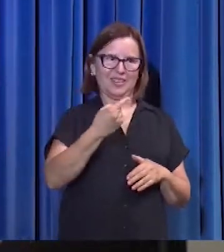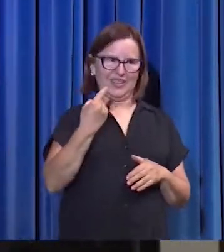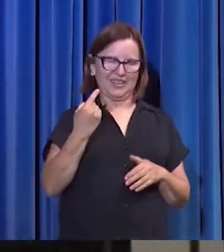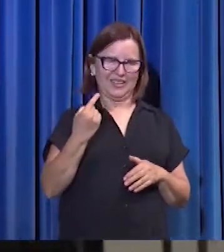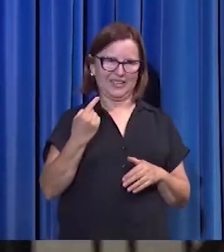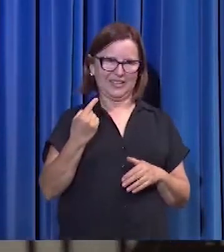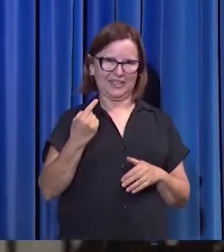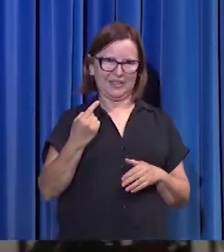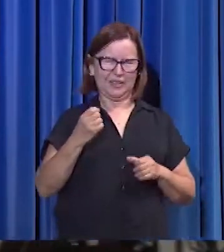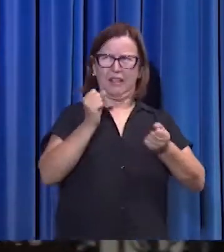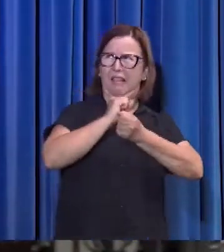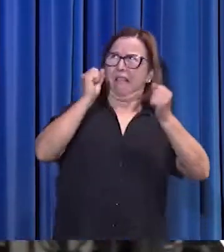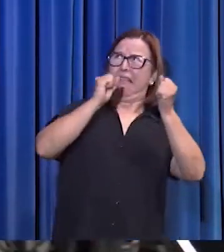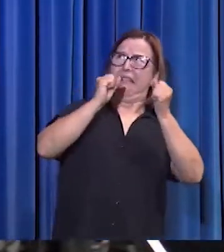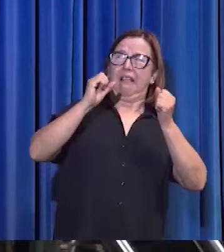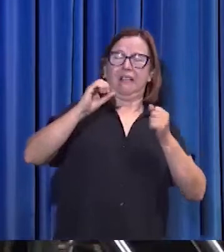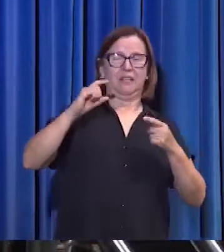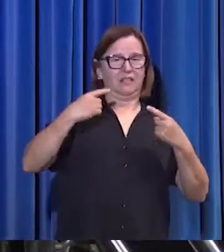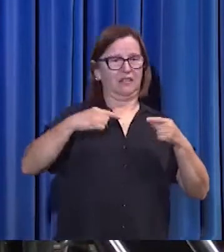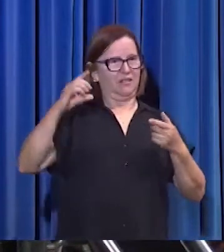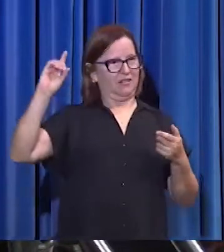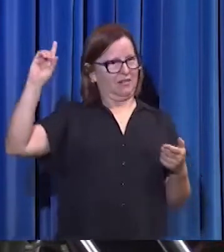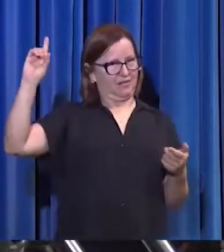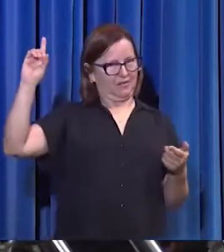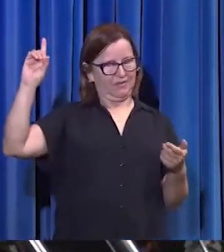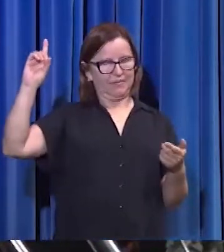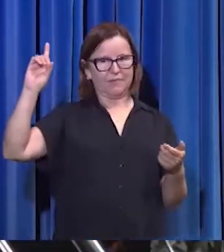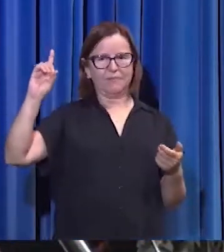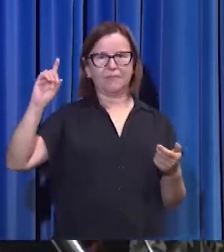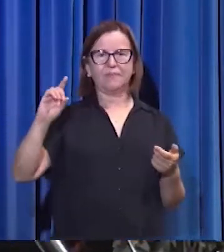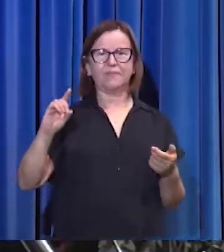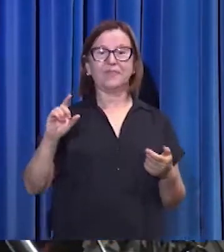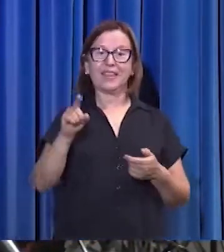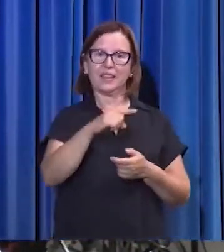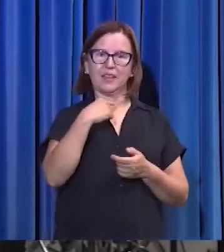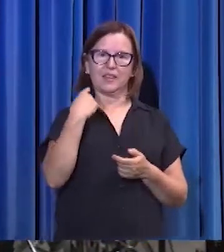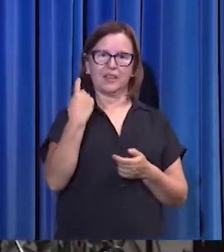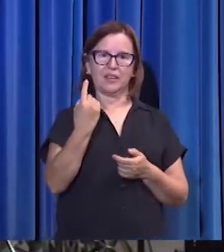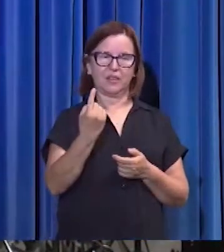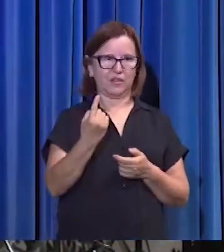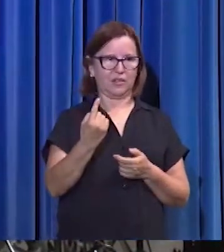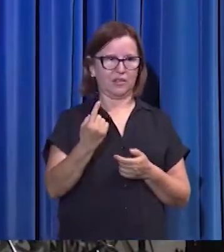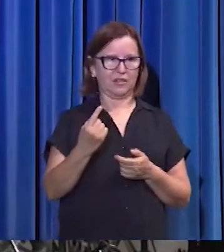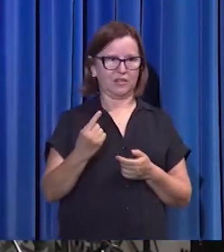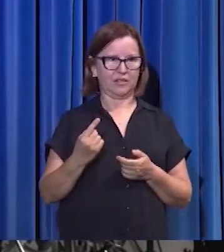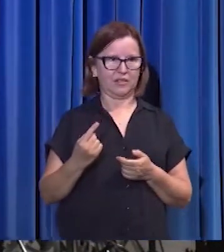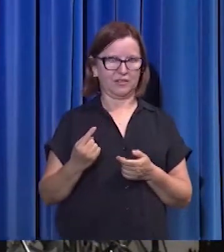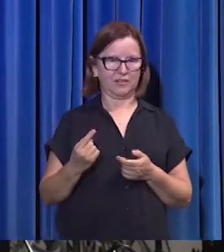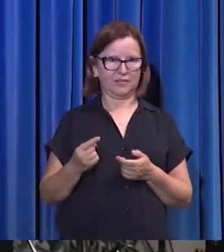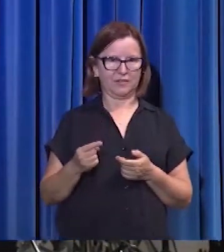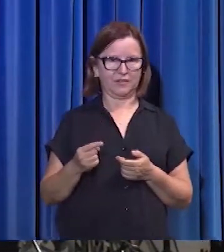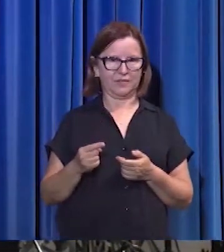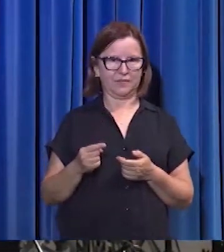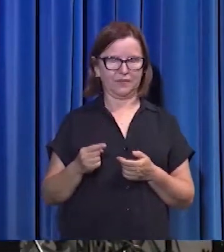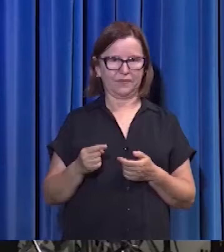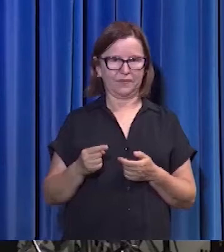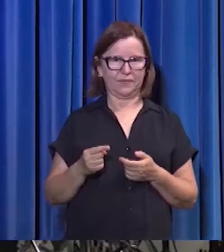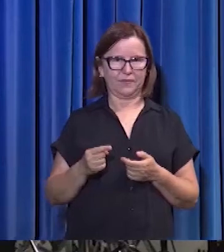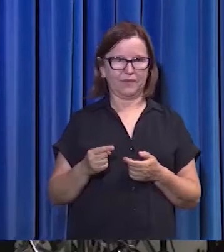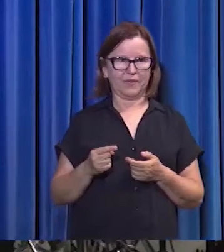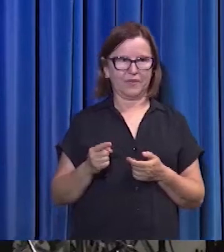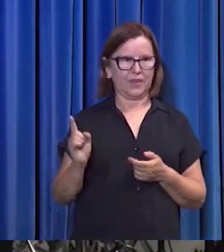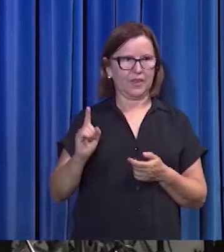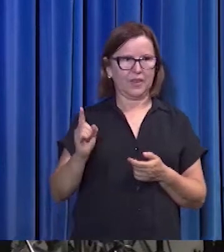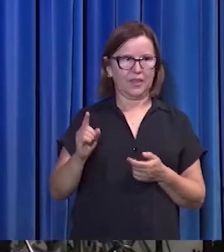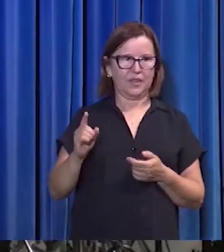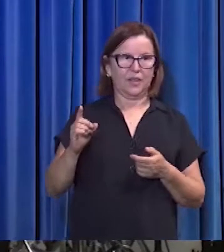somos rebeldes e nós não voltamos para Deus porque queremos voltar